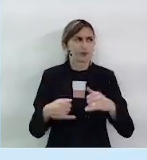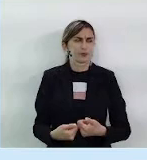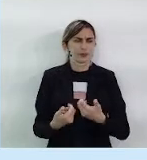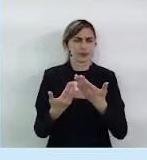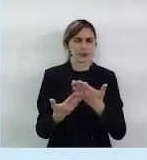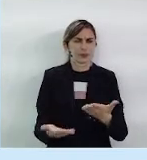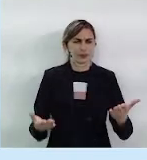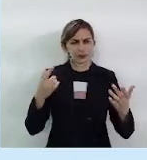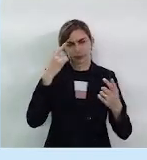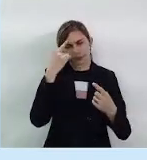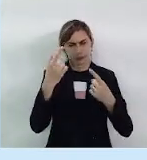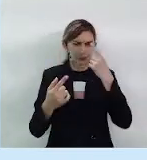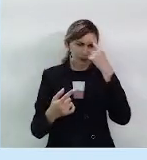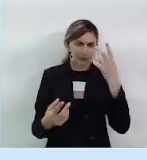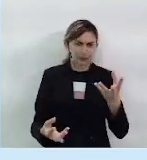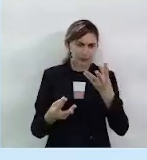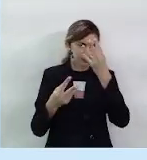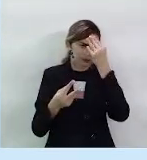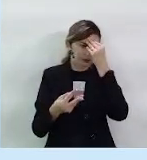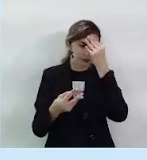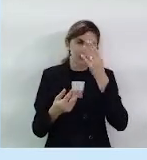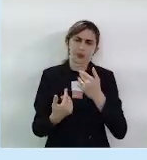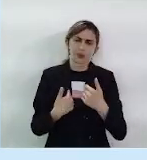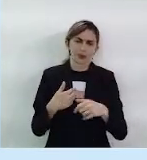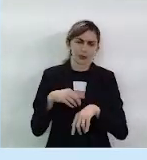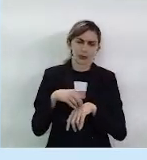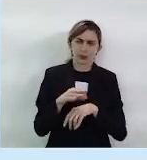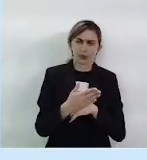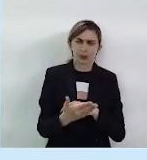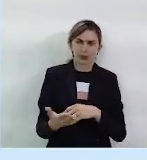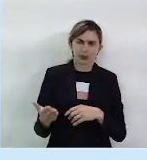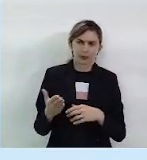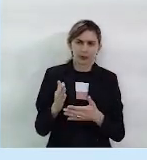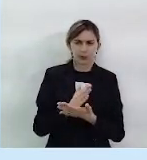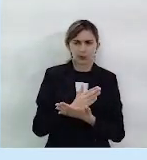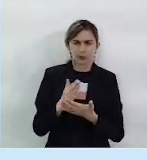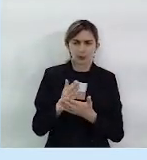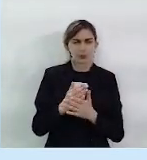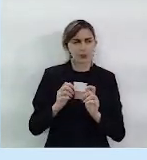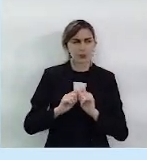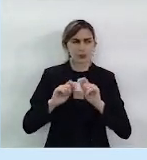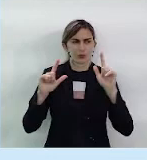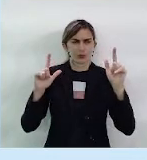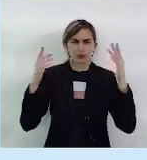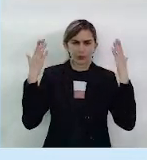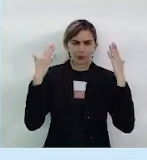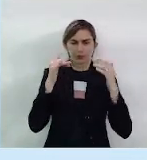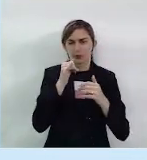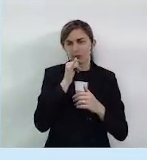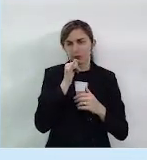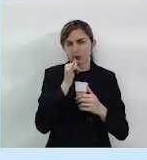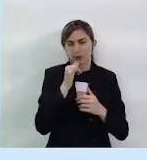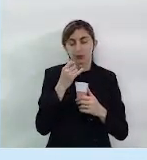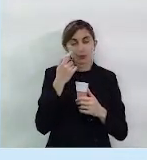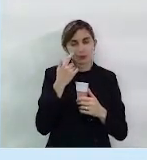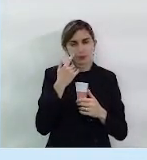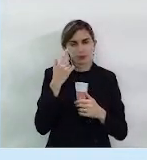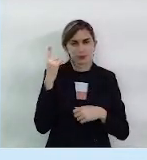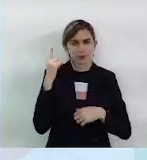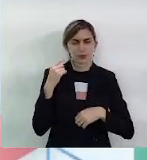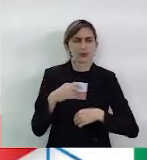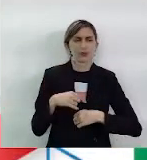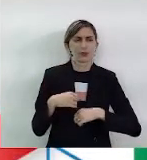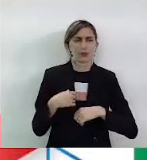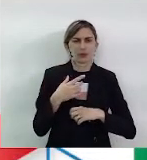com a ideia mais fixa na mente, eu trouxe para vocês aqui alguns slides com alguns exemplos. Observe esse